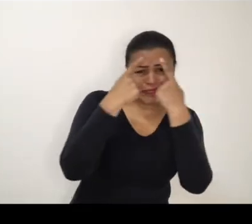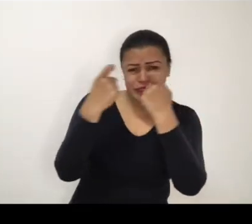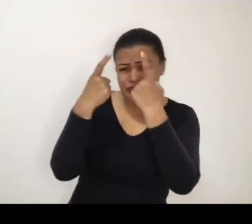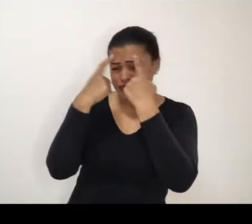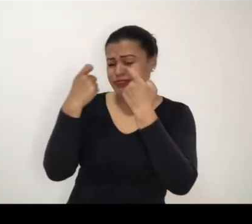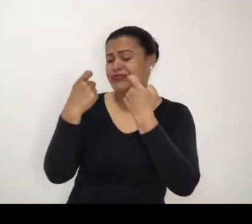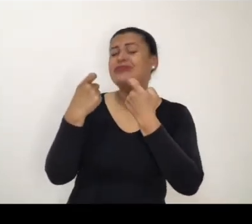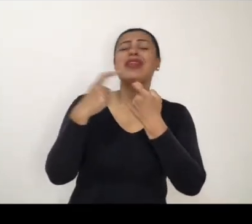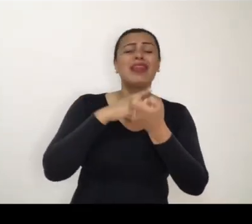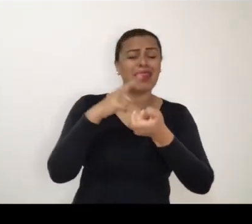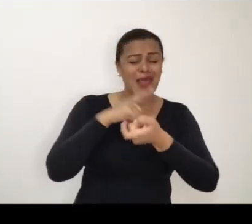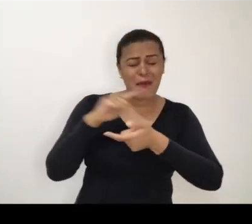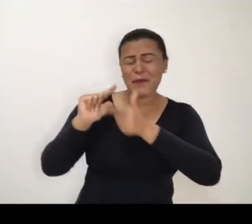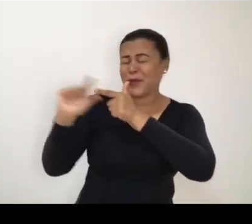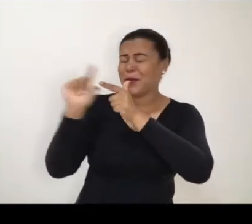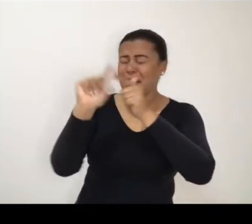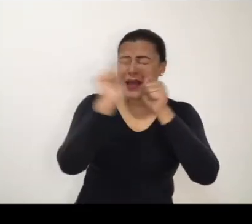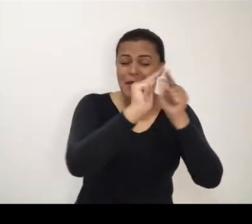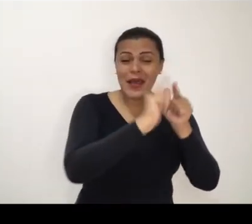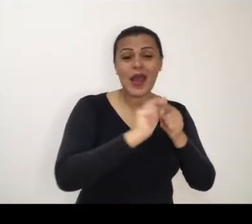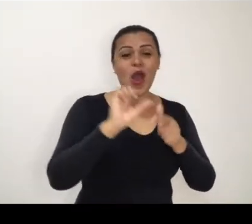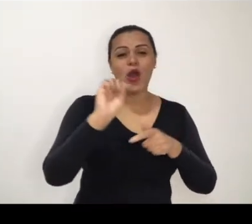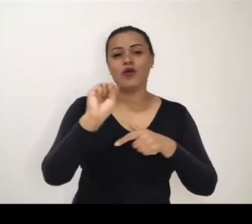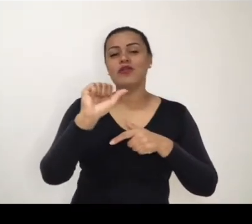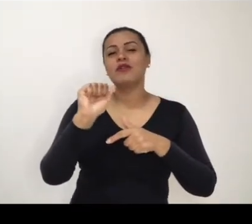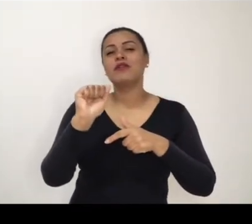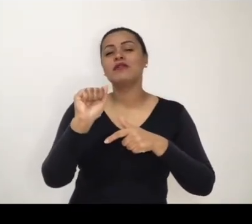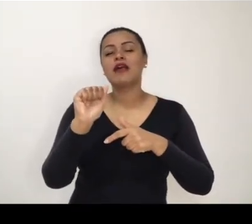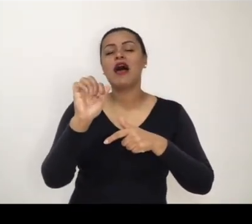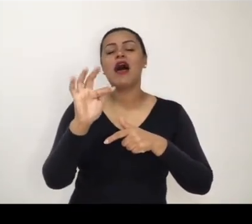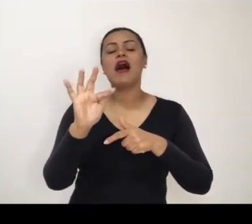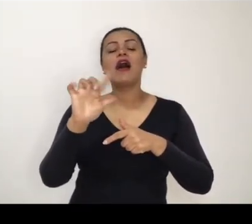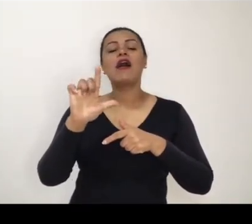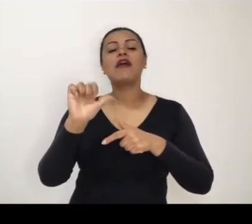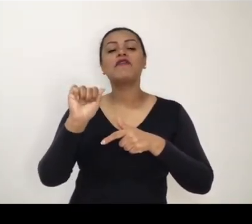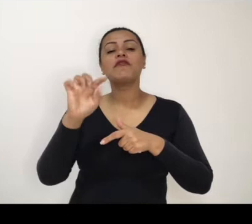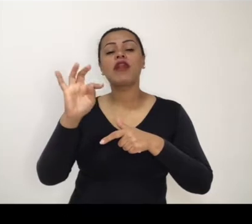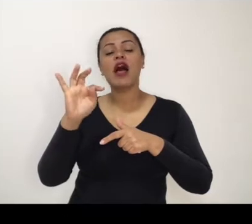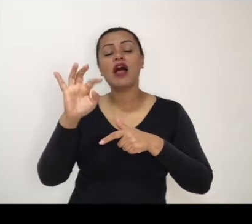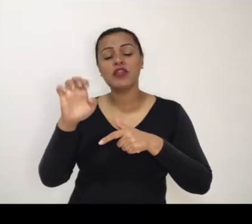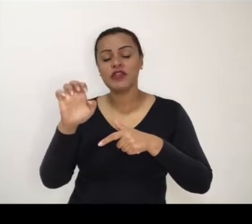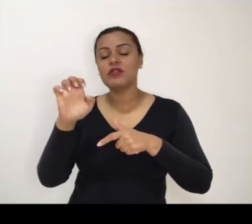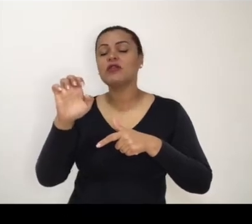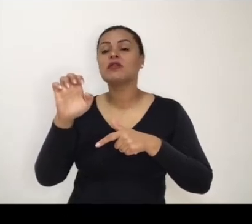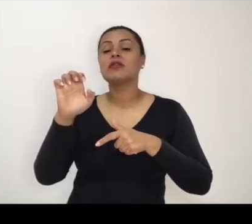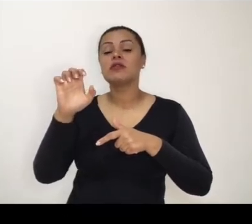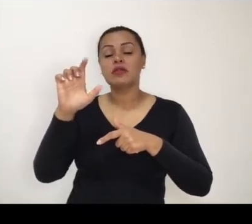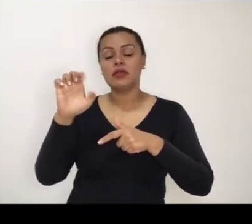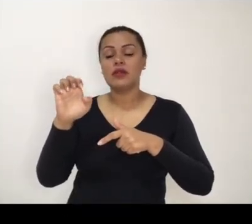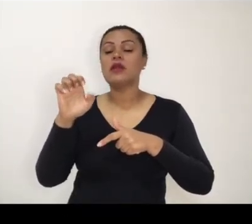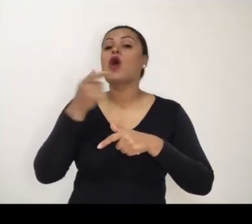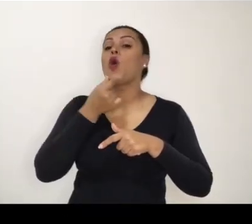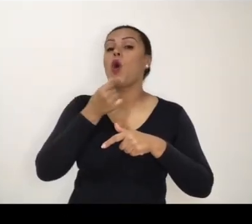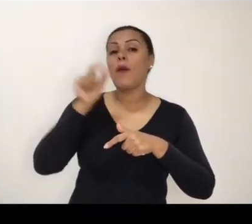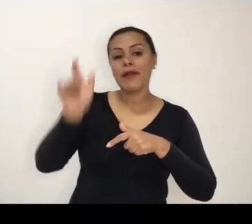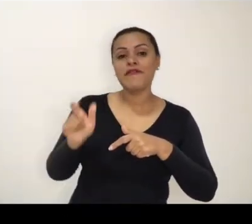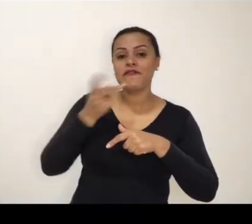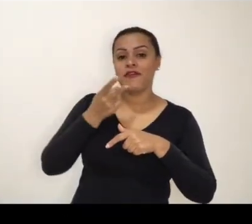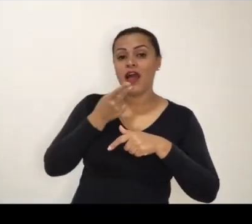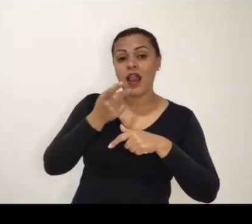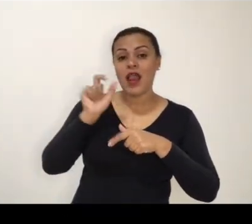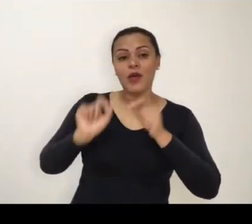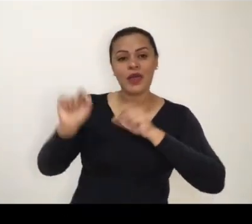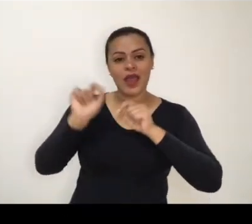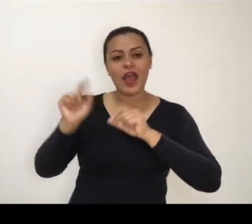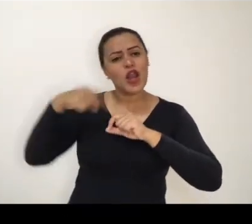esse estado suicidário, como diz o Safatli. Acho que talvez para sobreviver a gente precise de fato